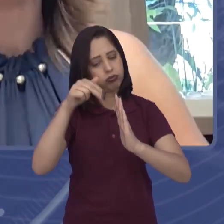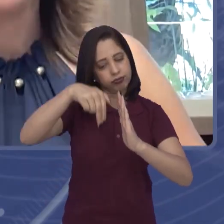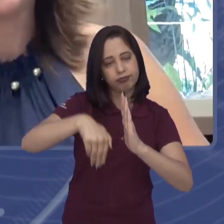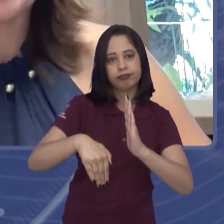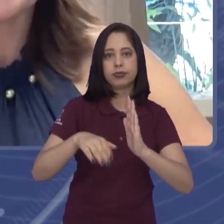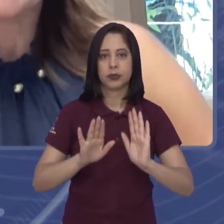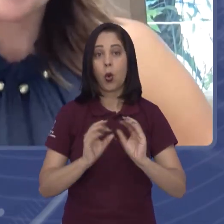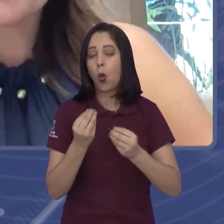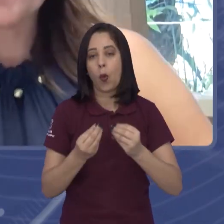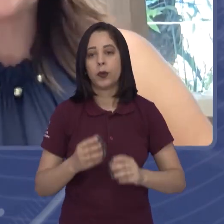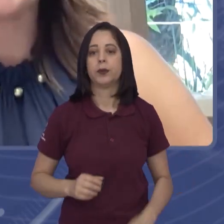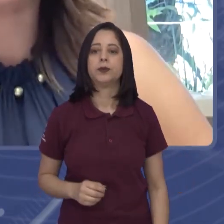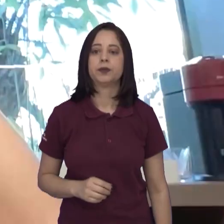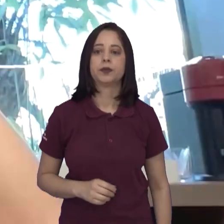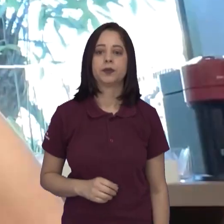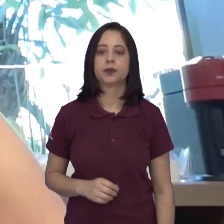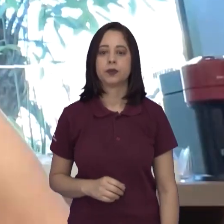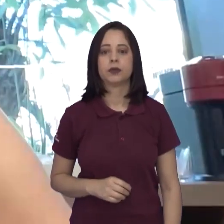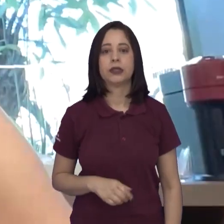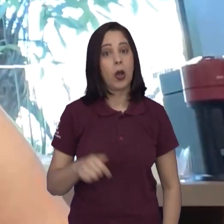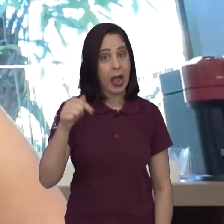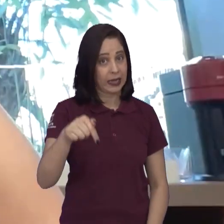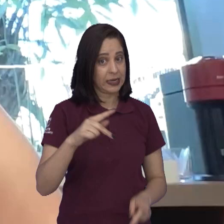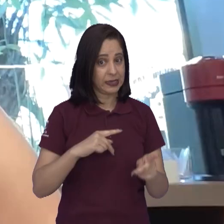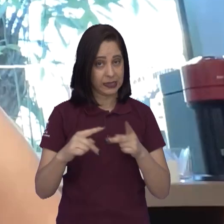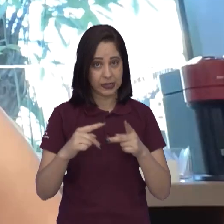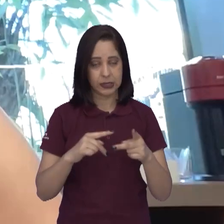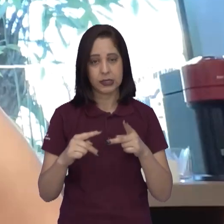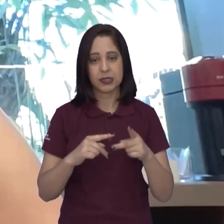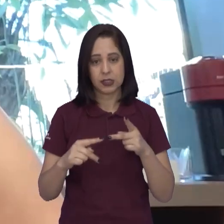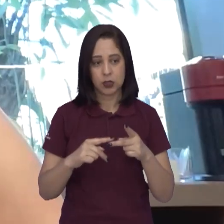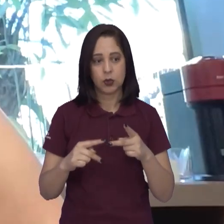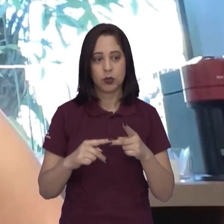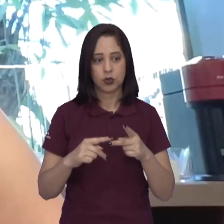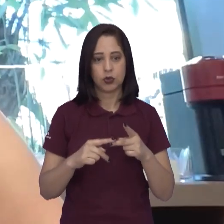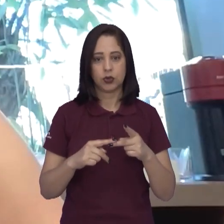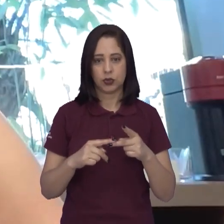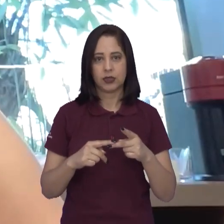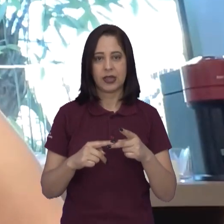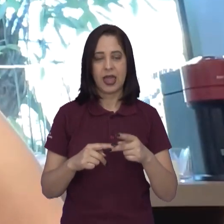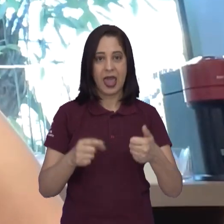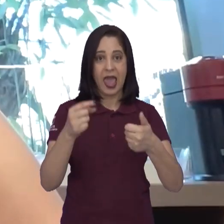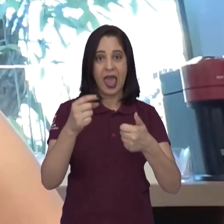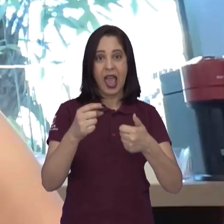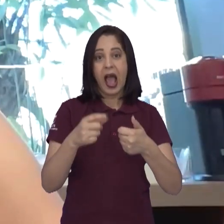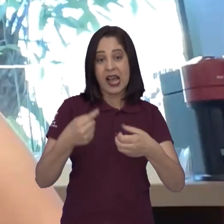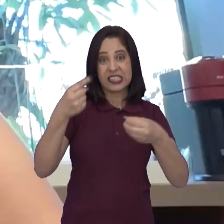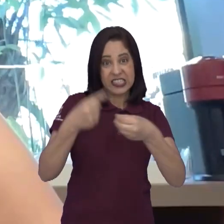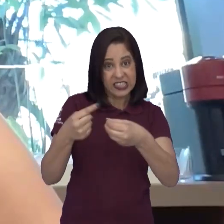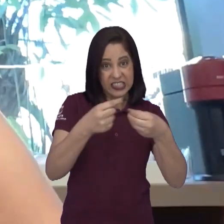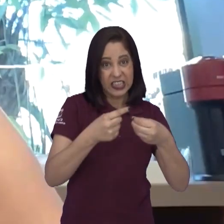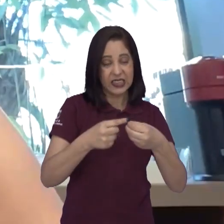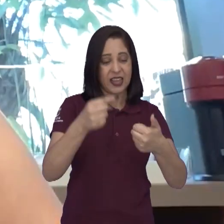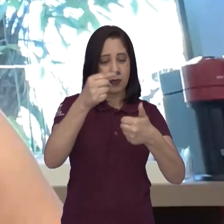Campos. Tá. Vamos falar um pouquinho então de São José. São José, ele é a 5ª melhor cidade do Brasil, né, para